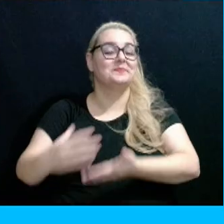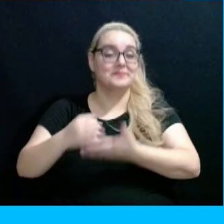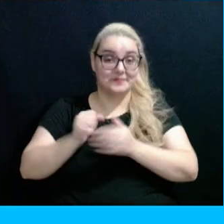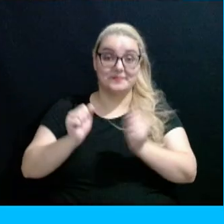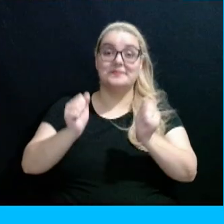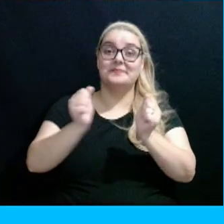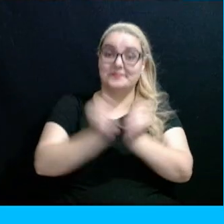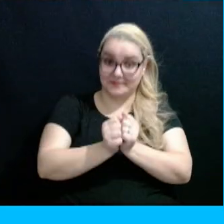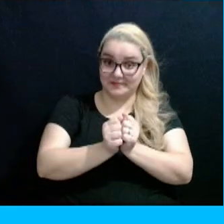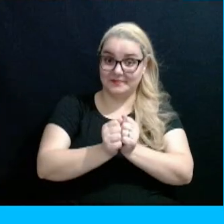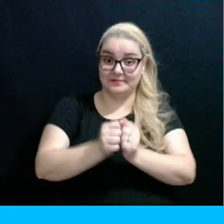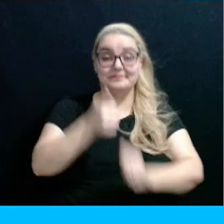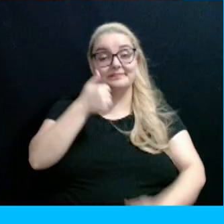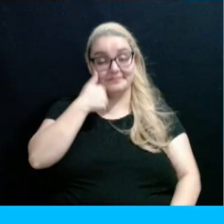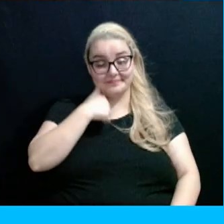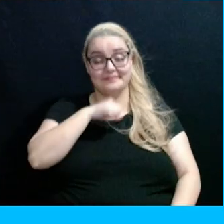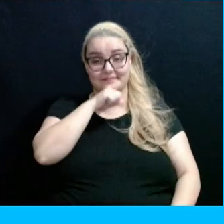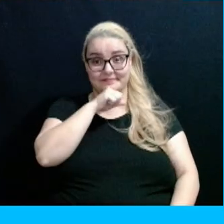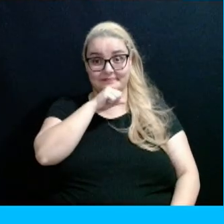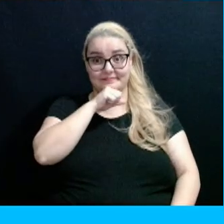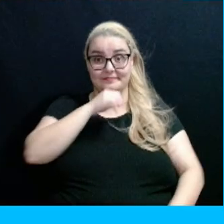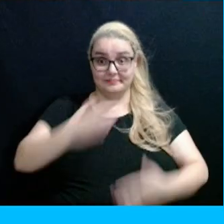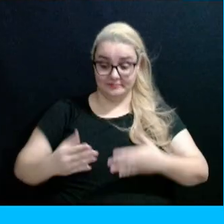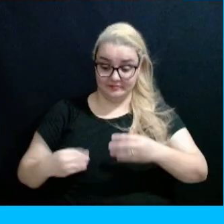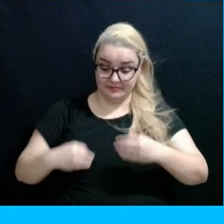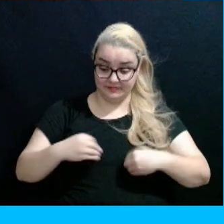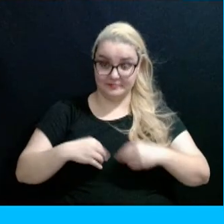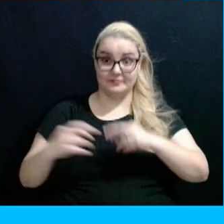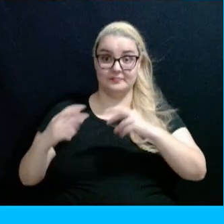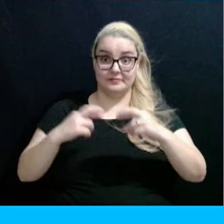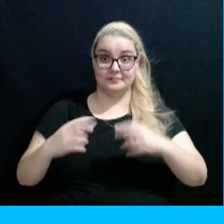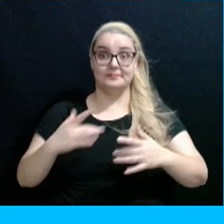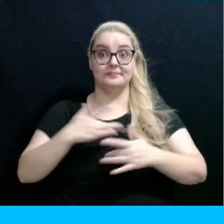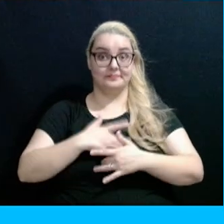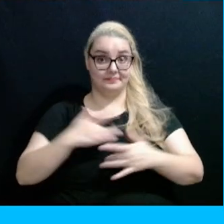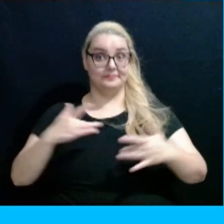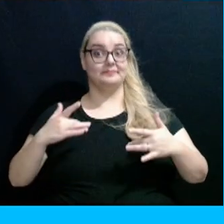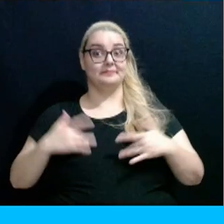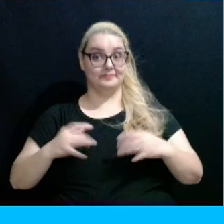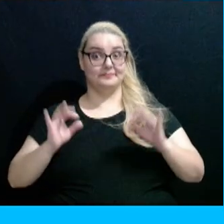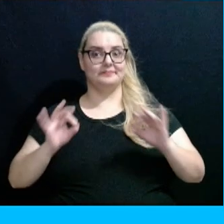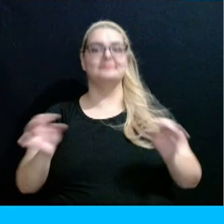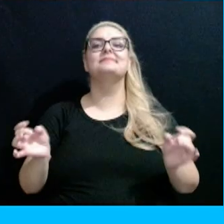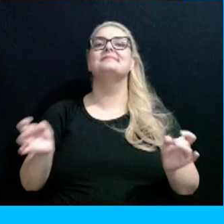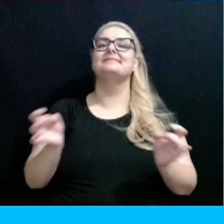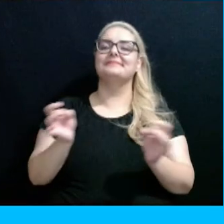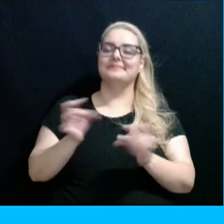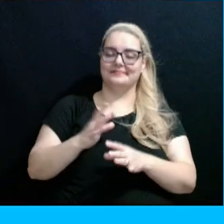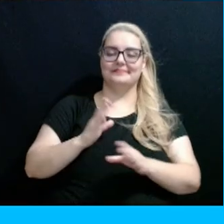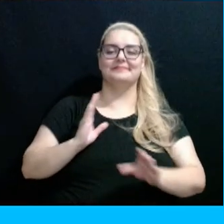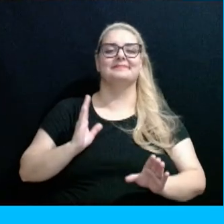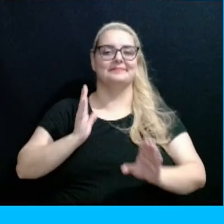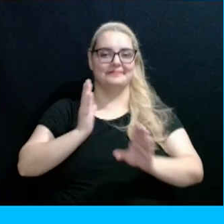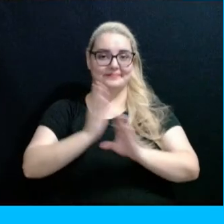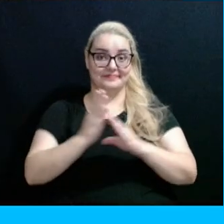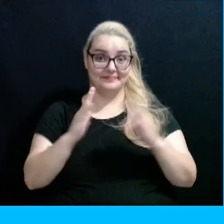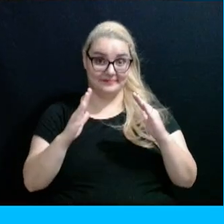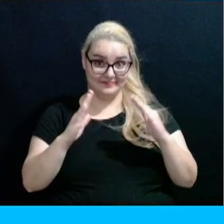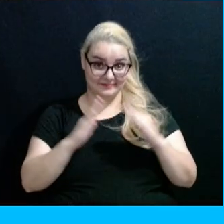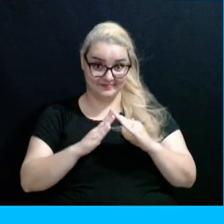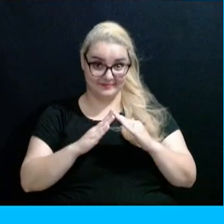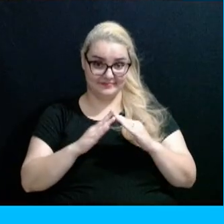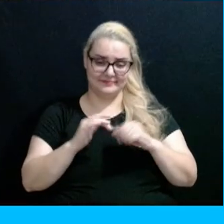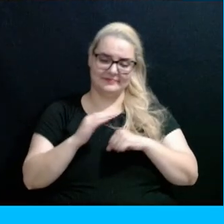a mamãe. Eles passaram por exames, estão saudáveis e prontos para encontrar um lar. São